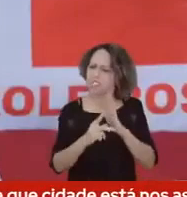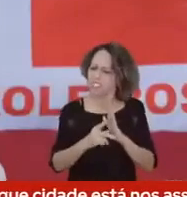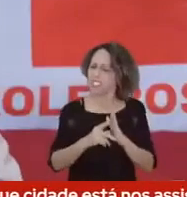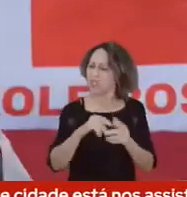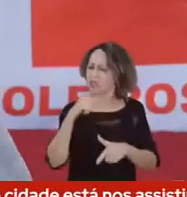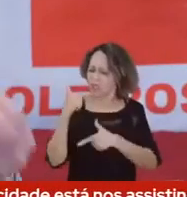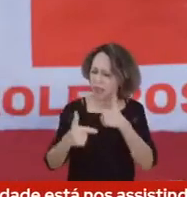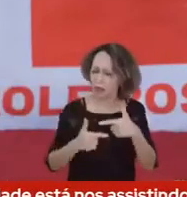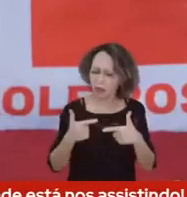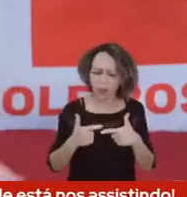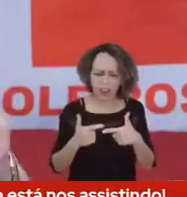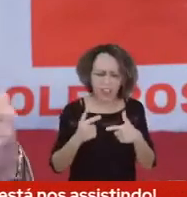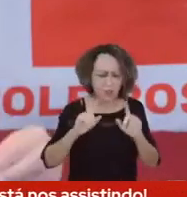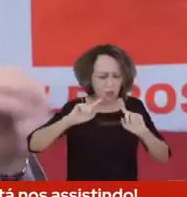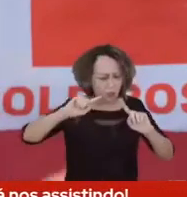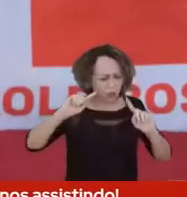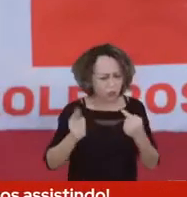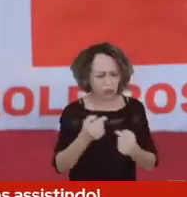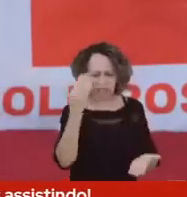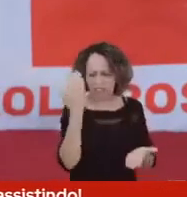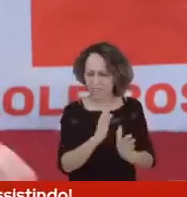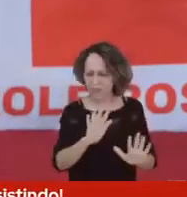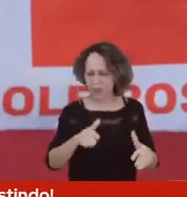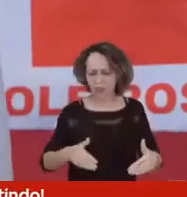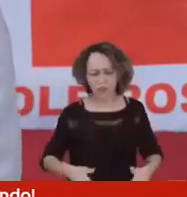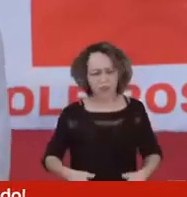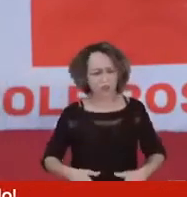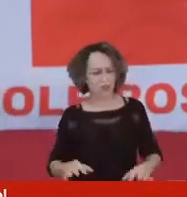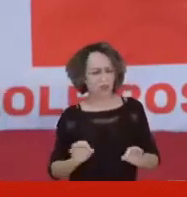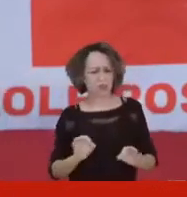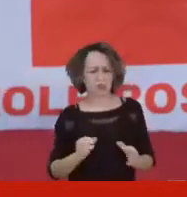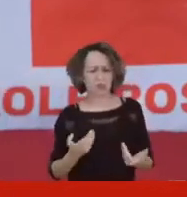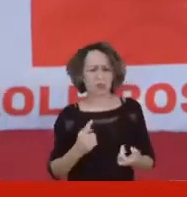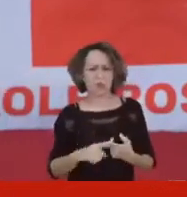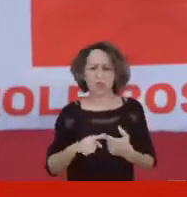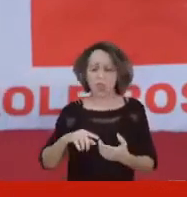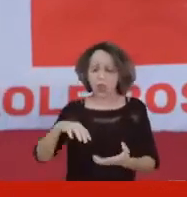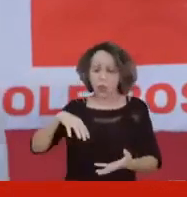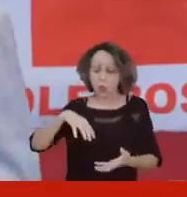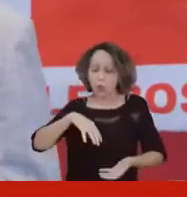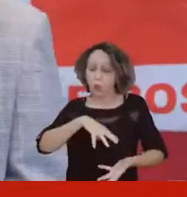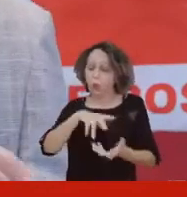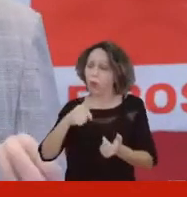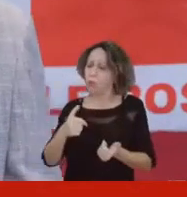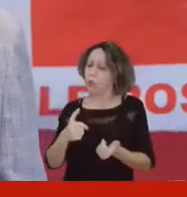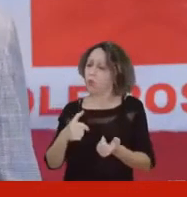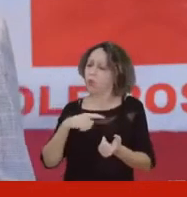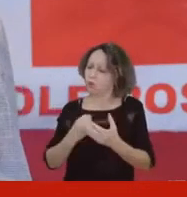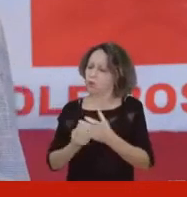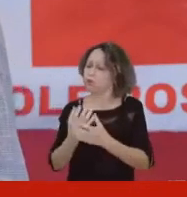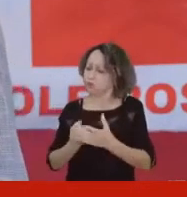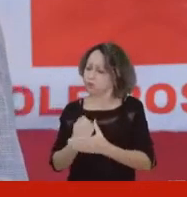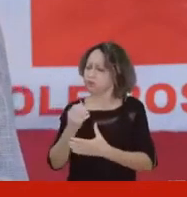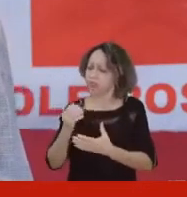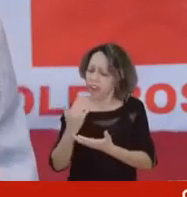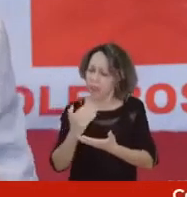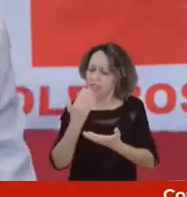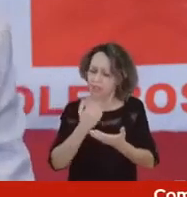produz alimento suficiente para alimentar todo mundo. Por que que tem 900 milhões de pessoas que vão dormir com fome?